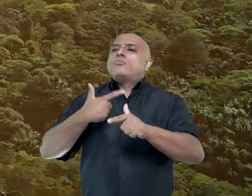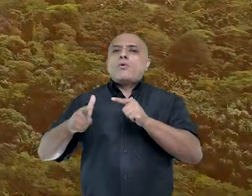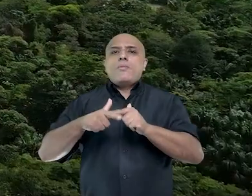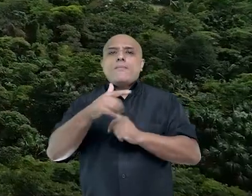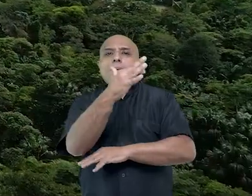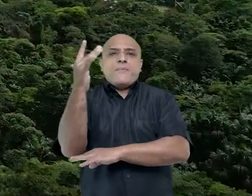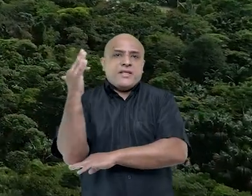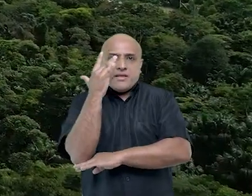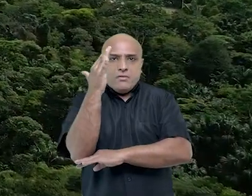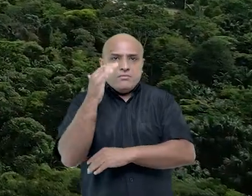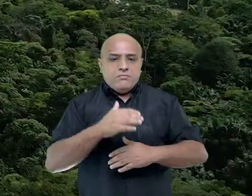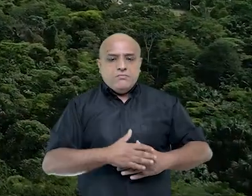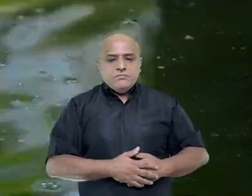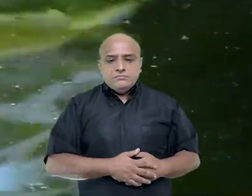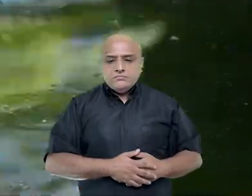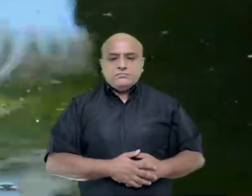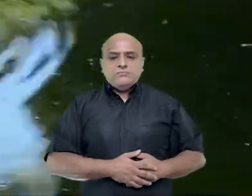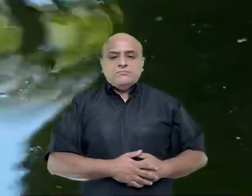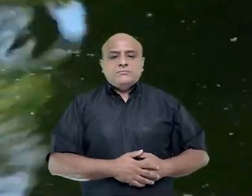ambientais.